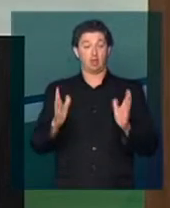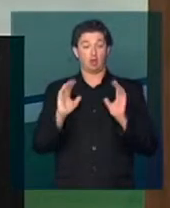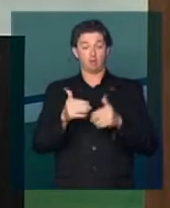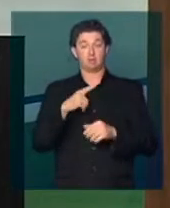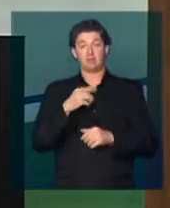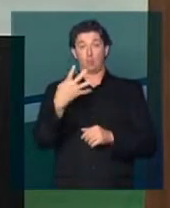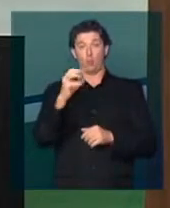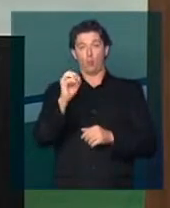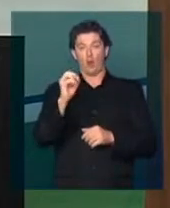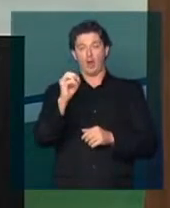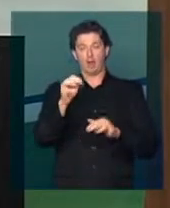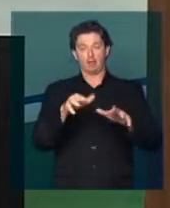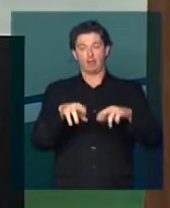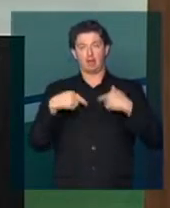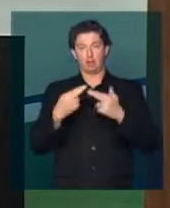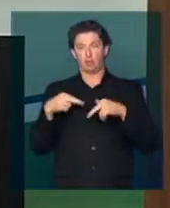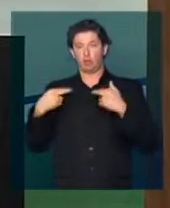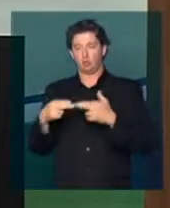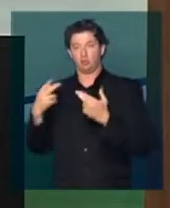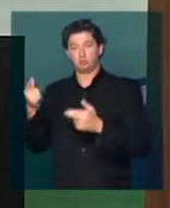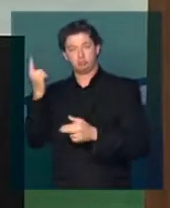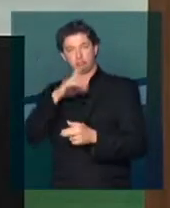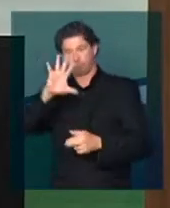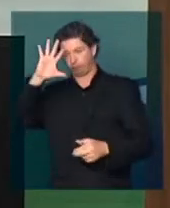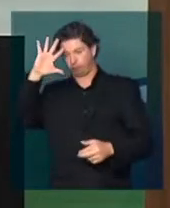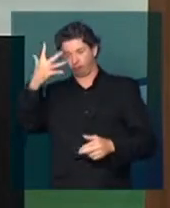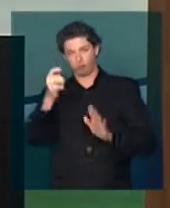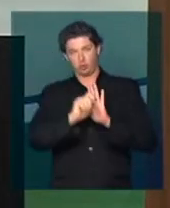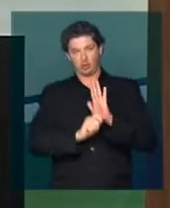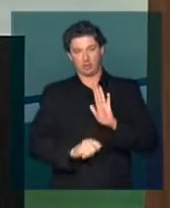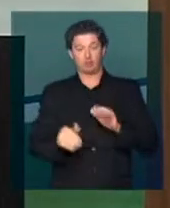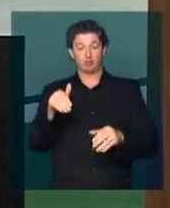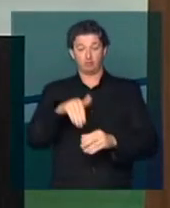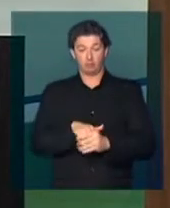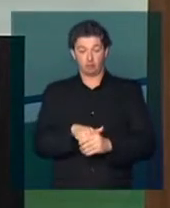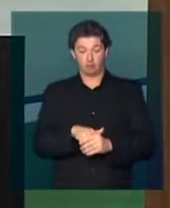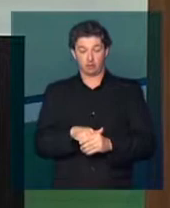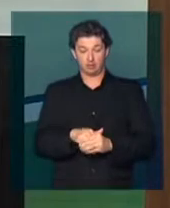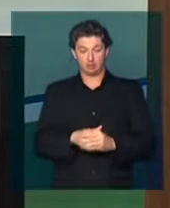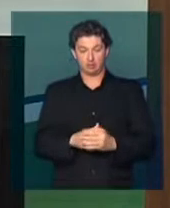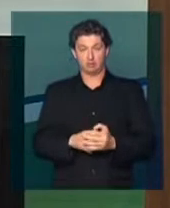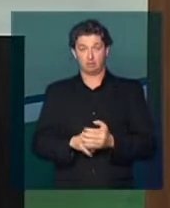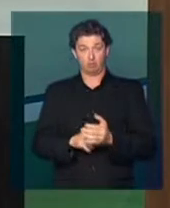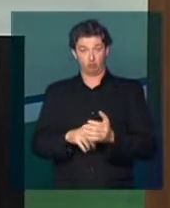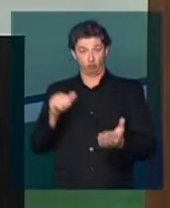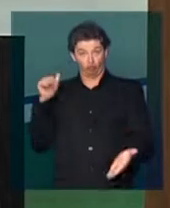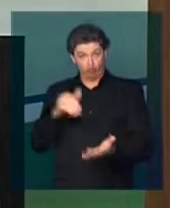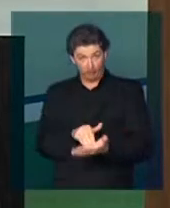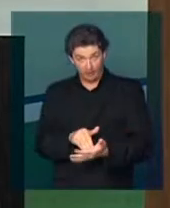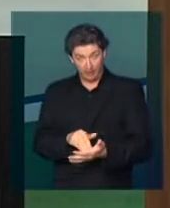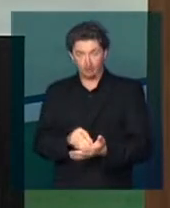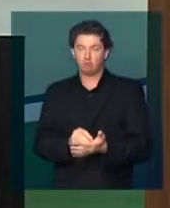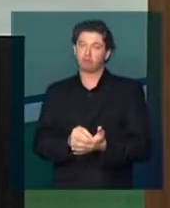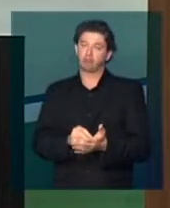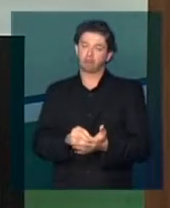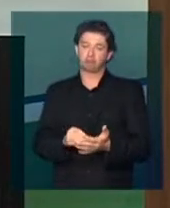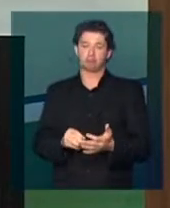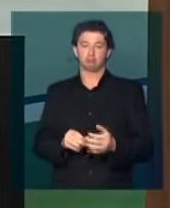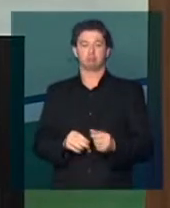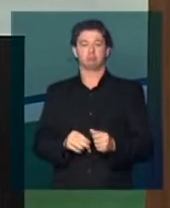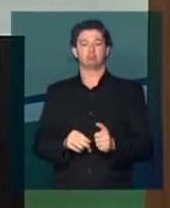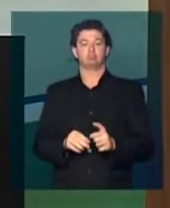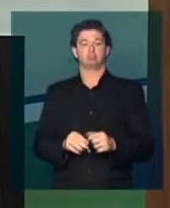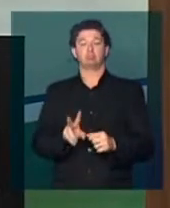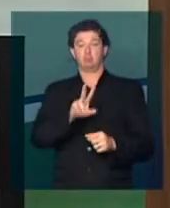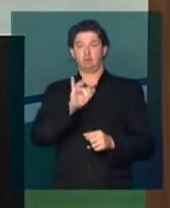de 40 sessões para fazer o seu parecer e votar. Fim das 40 sessões, que deverá